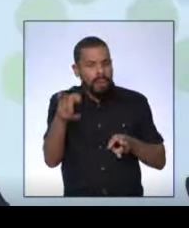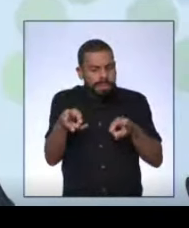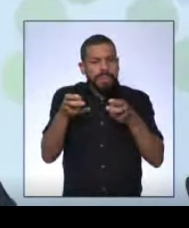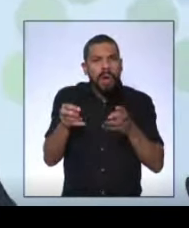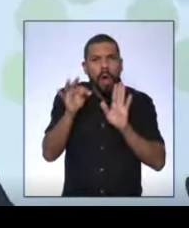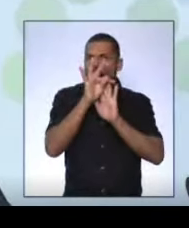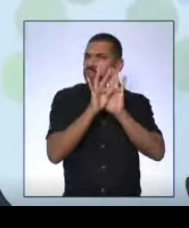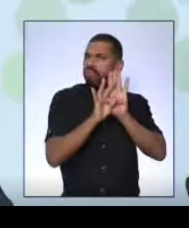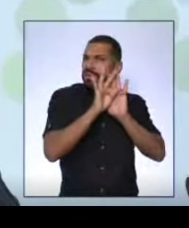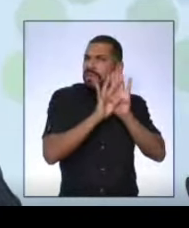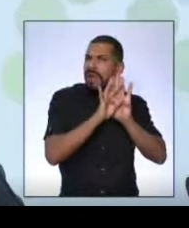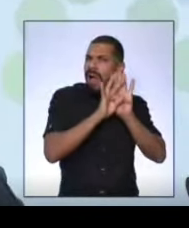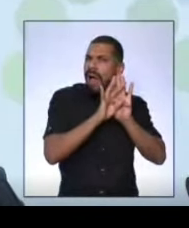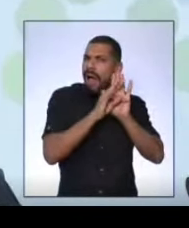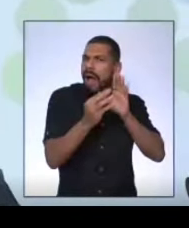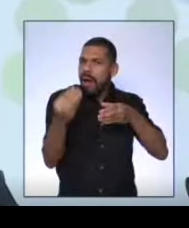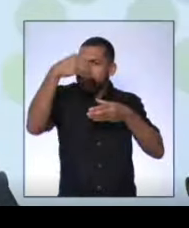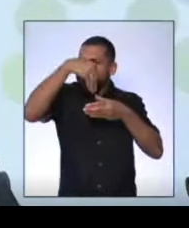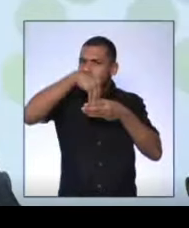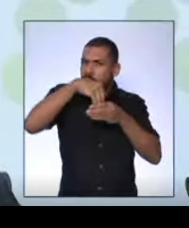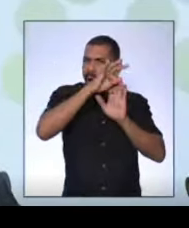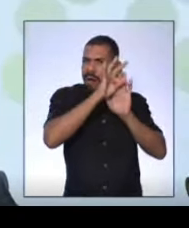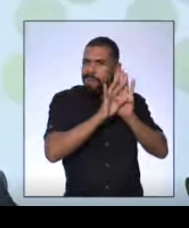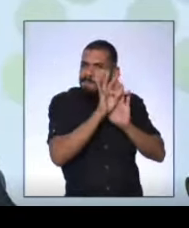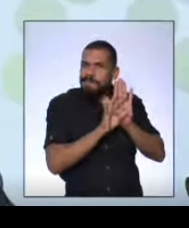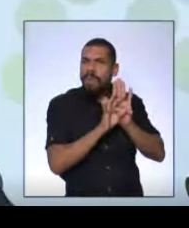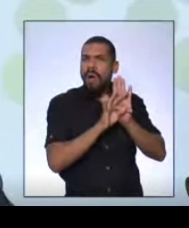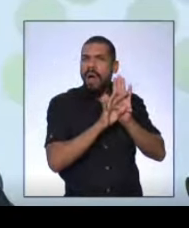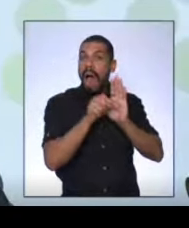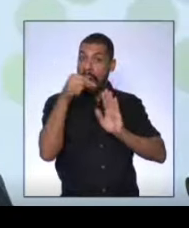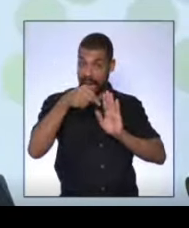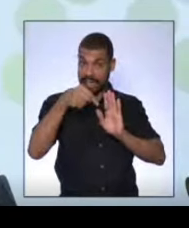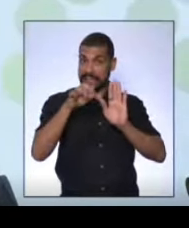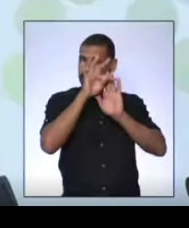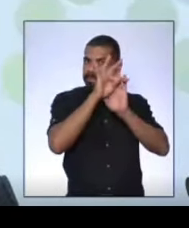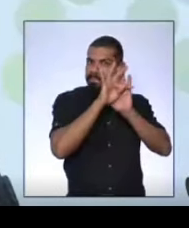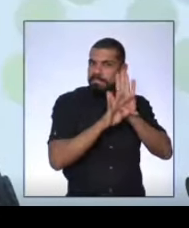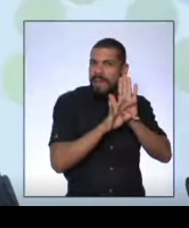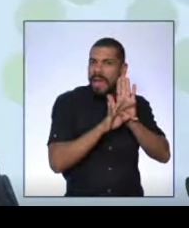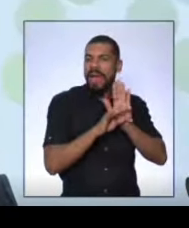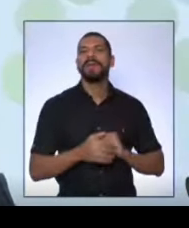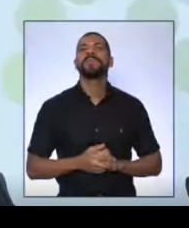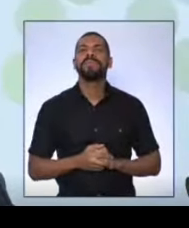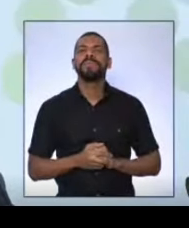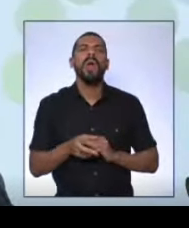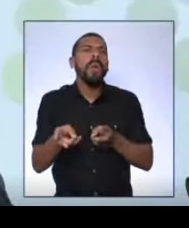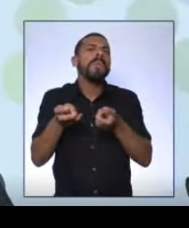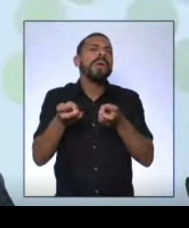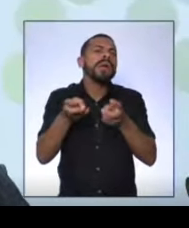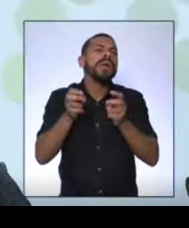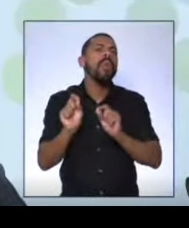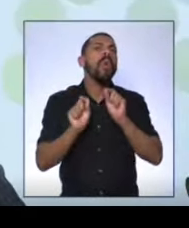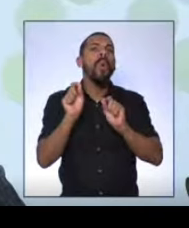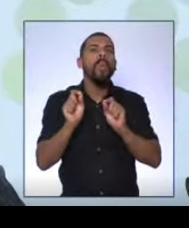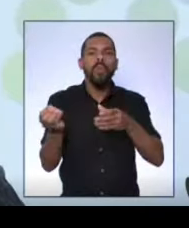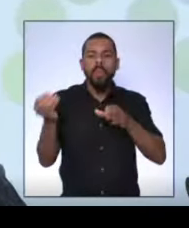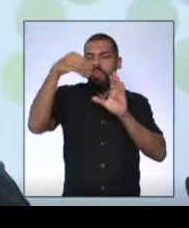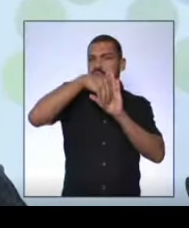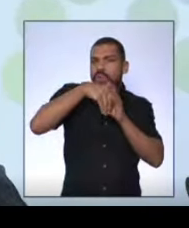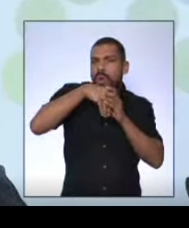os textos dentro dos textos dentro dos textos. Neste caso, deste exemplo, a gente percebe uma ligação